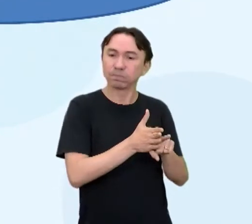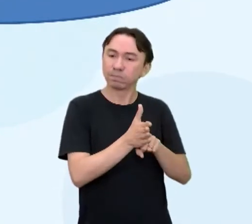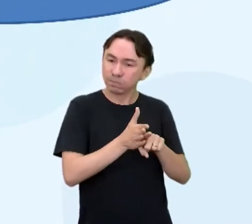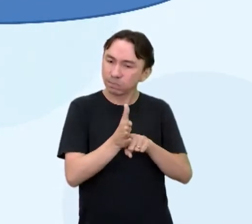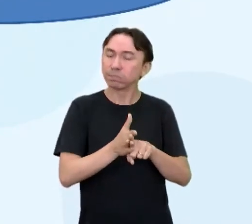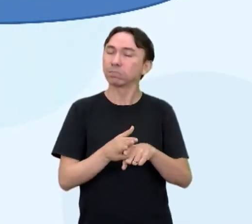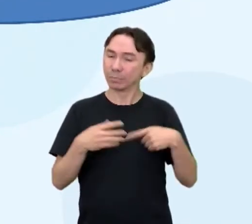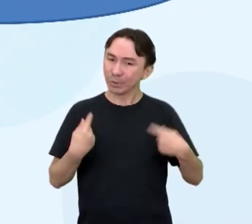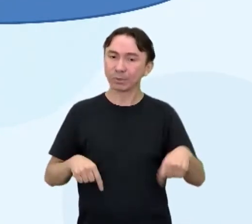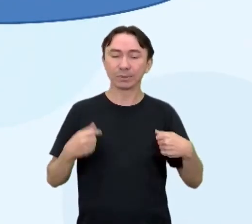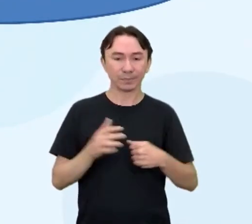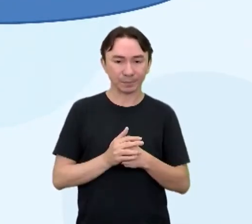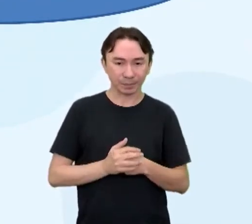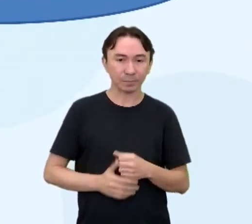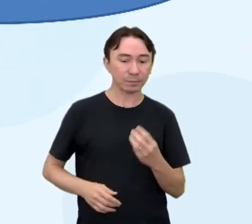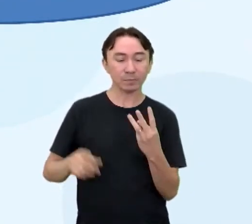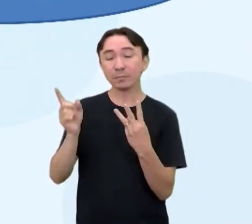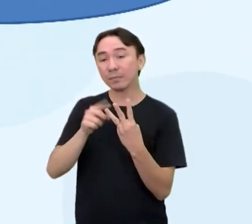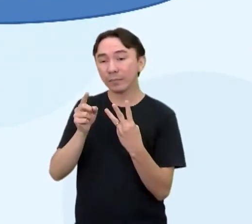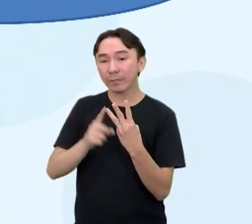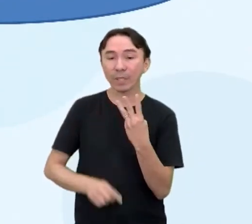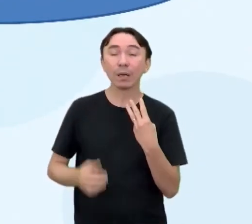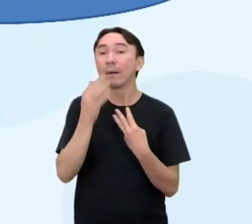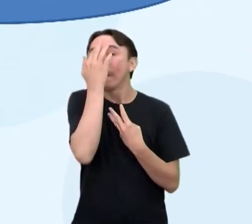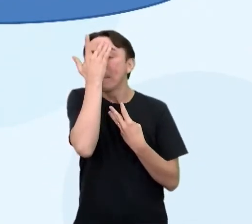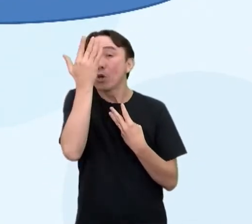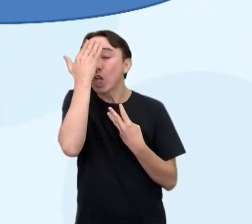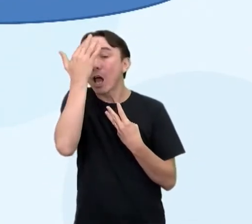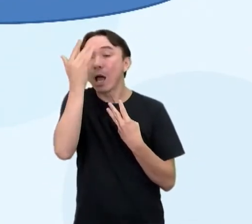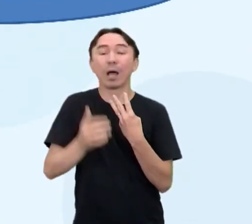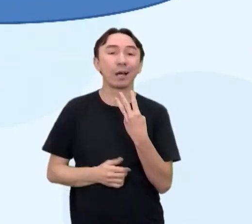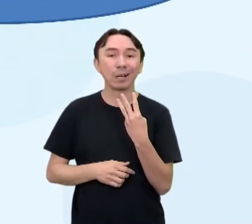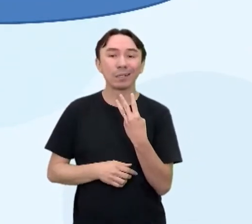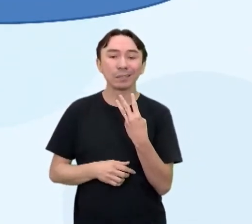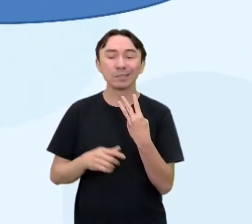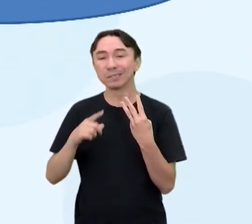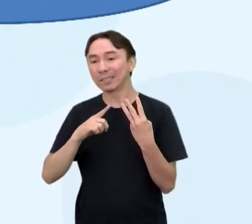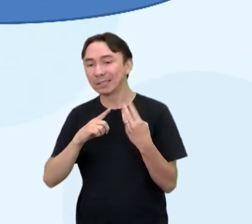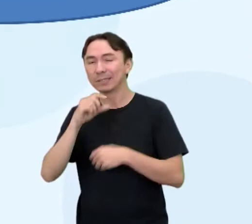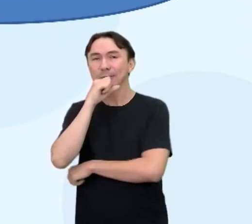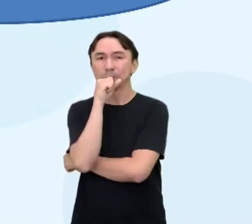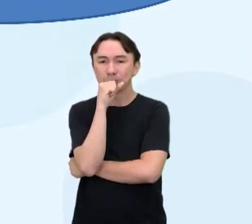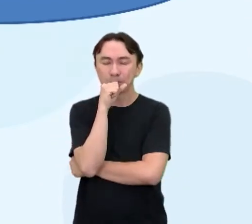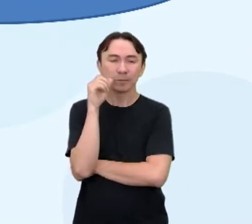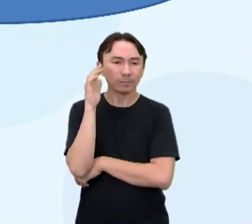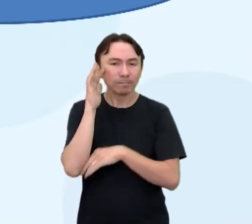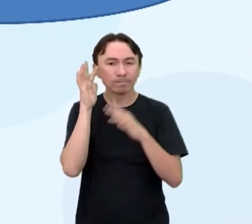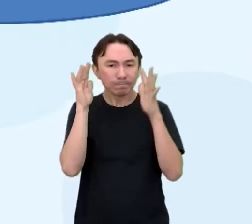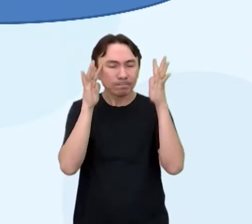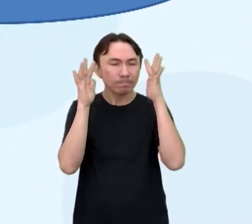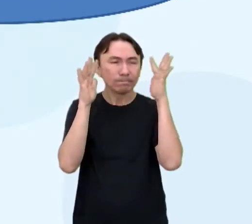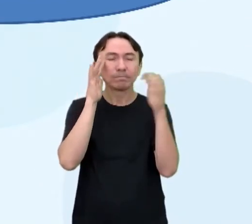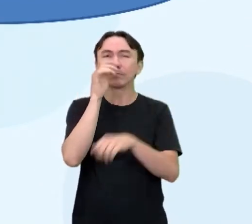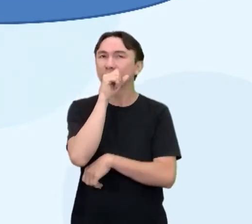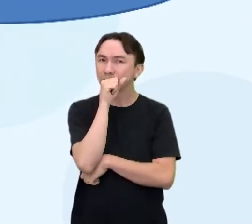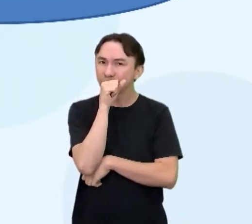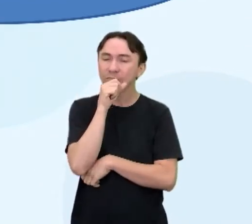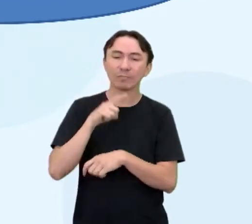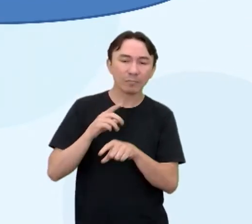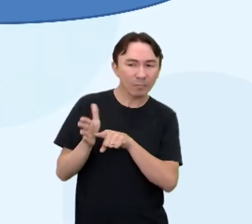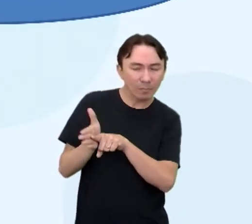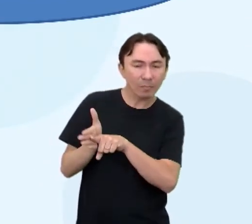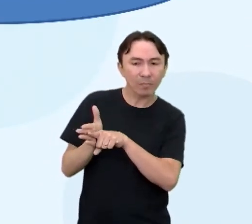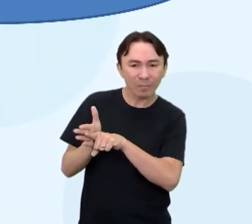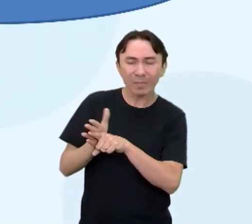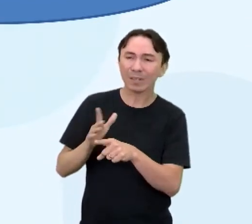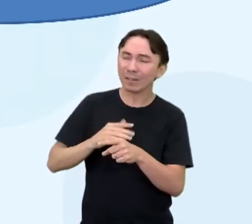mesmo, tá? As hipóteses levantadas e analisadas. Então, eu tenho várias hipóteses. Ali você viu que o rapaz